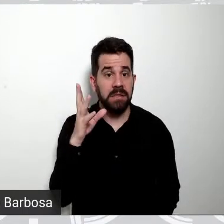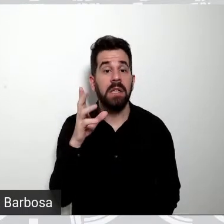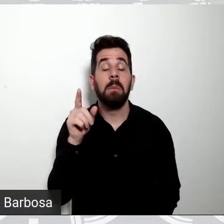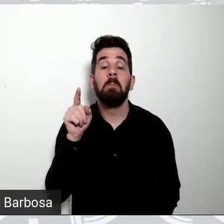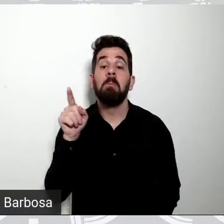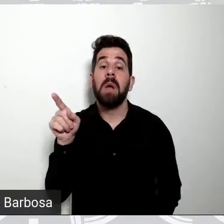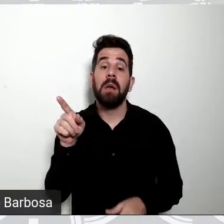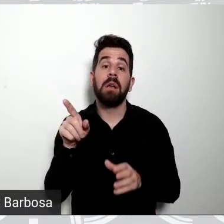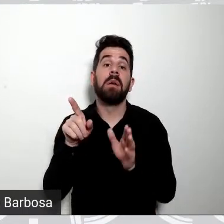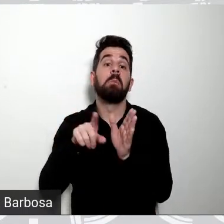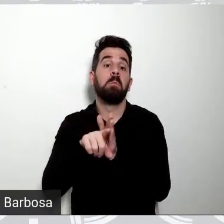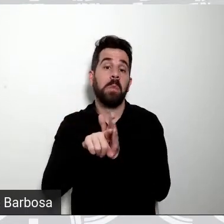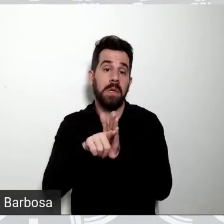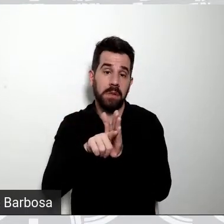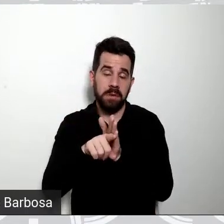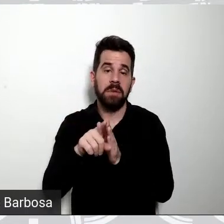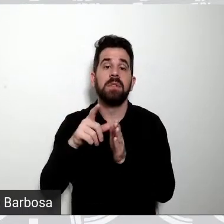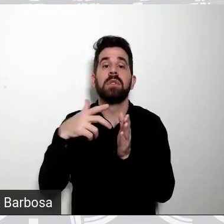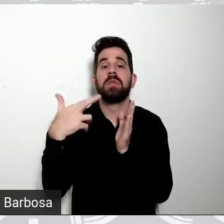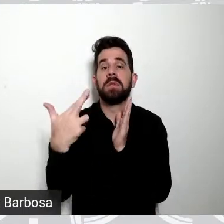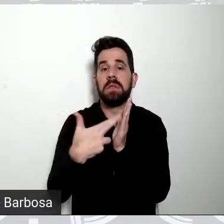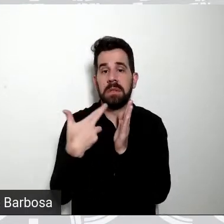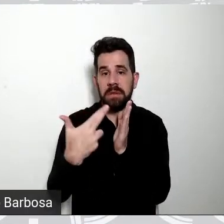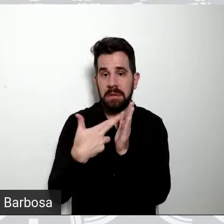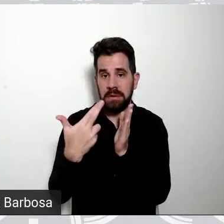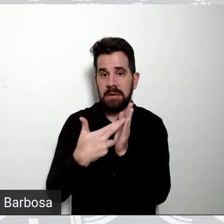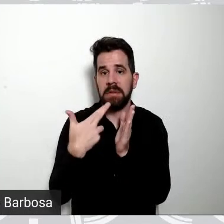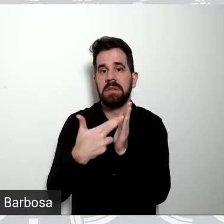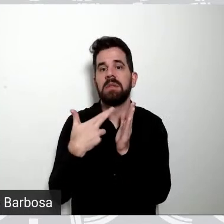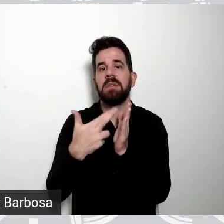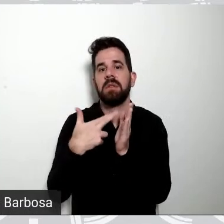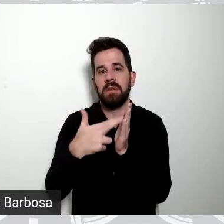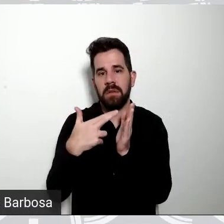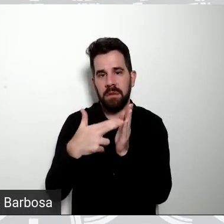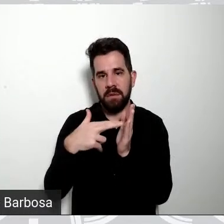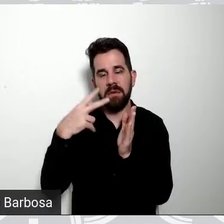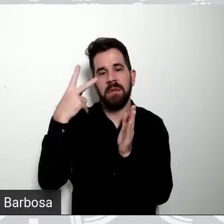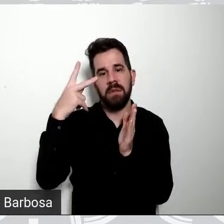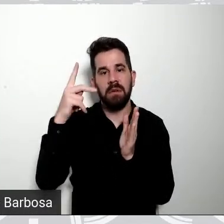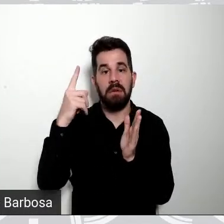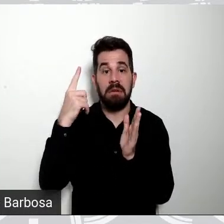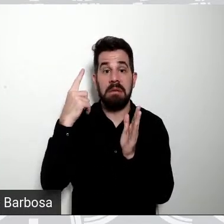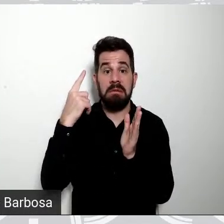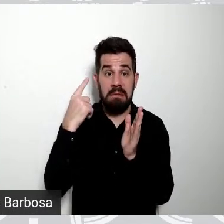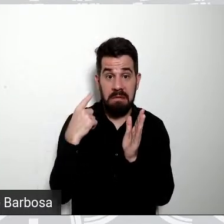está publicado na revista Eutomia, no número organizado pela Andrea Guerini.